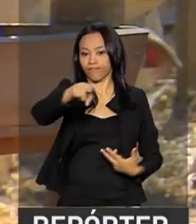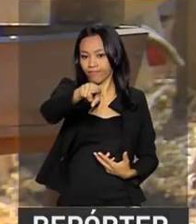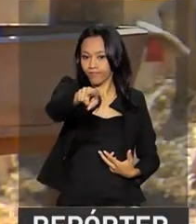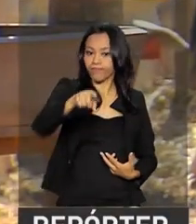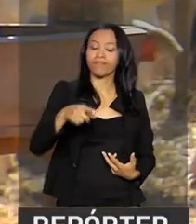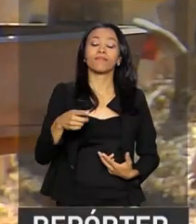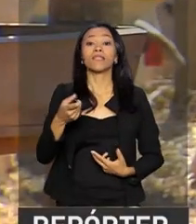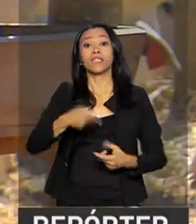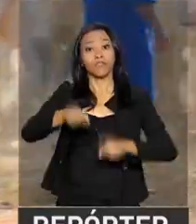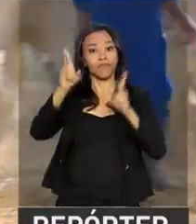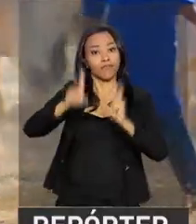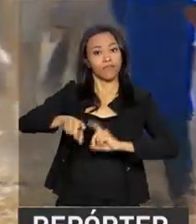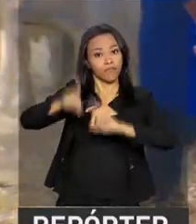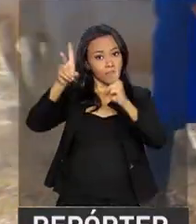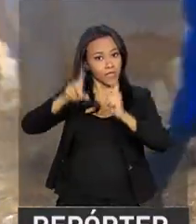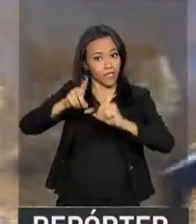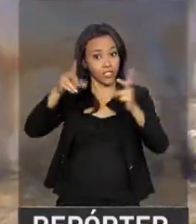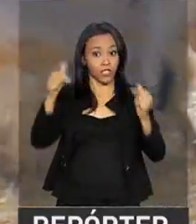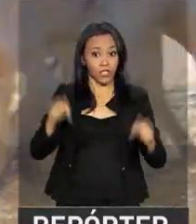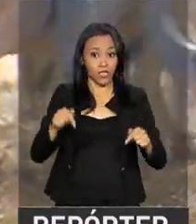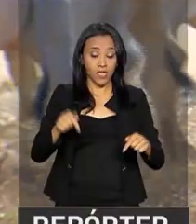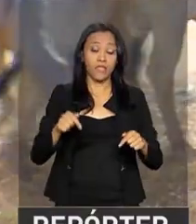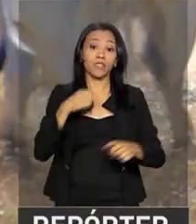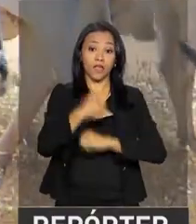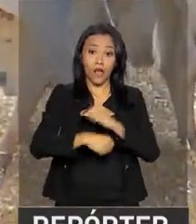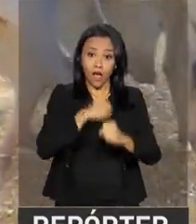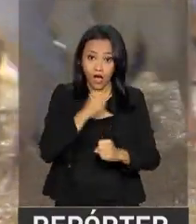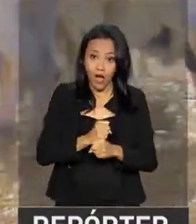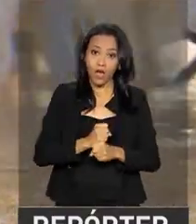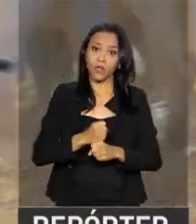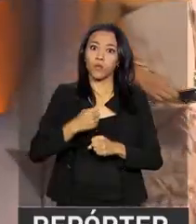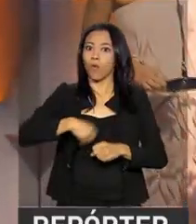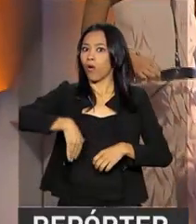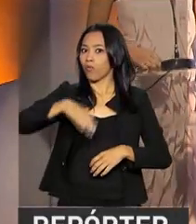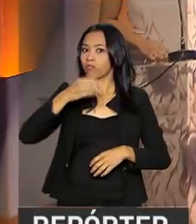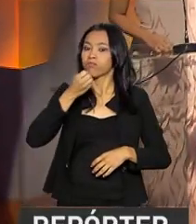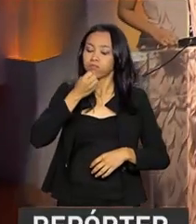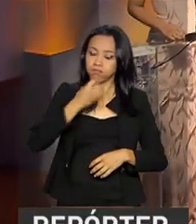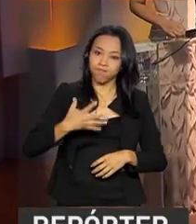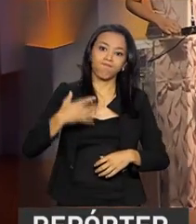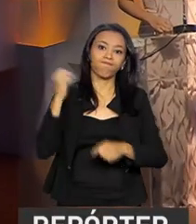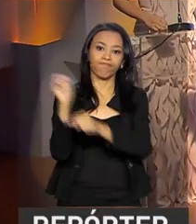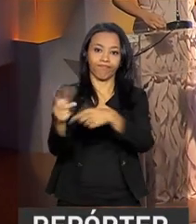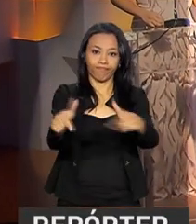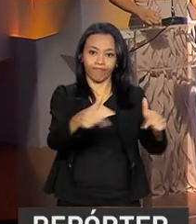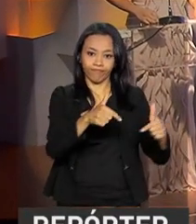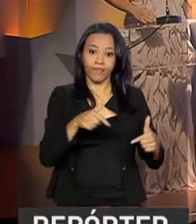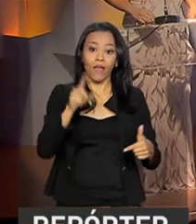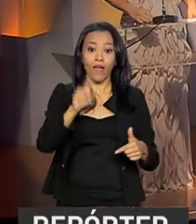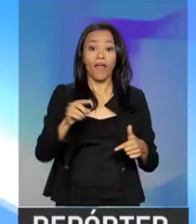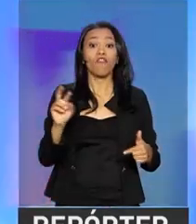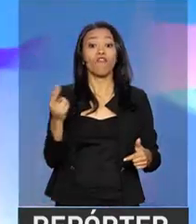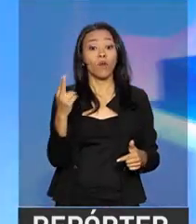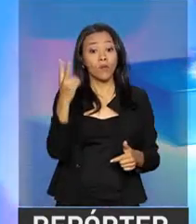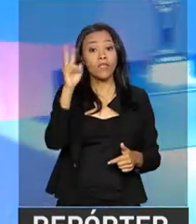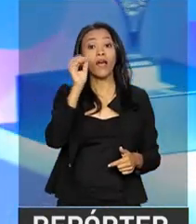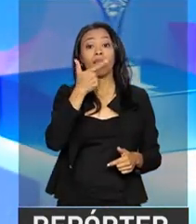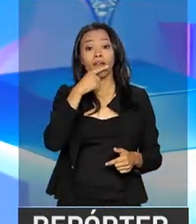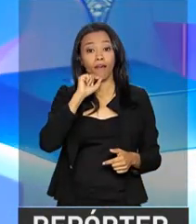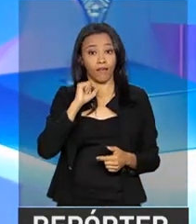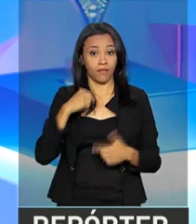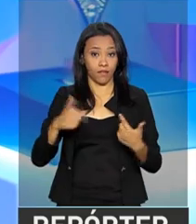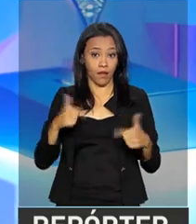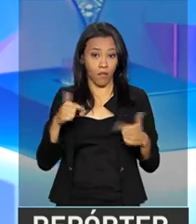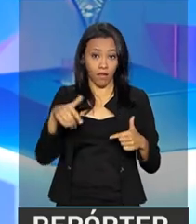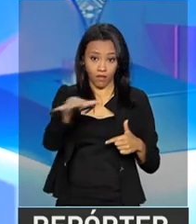em geral este ano o maior saldo líquido de empregos no campo é para valorizar quem trabalha em favor do setor que o prêmio